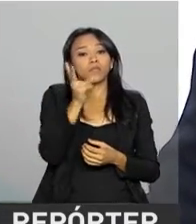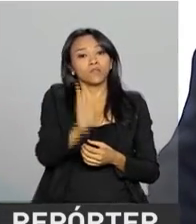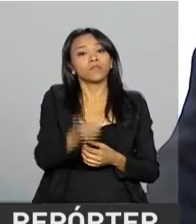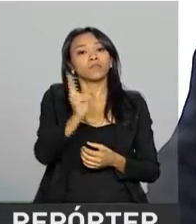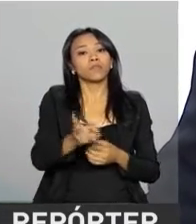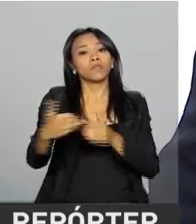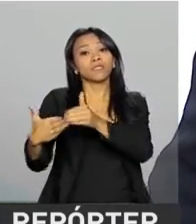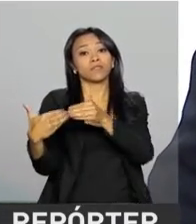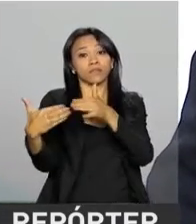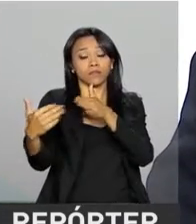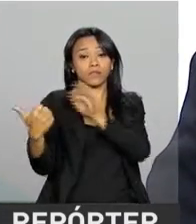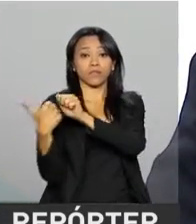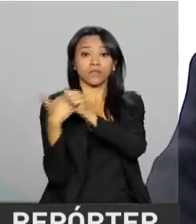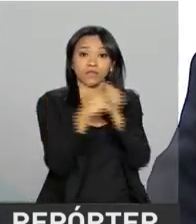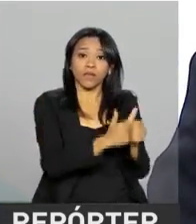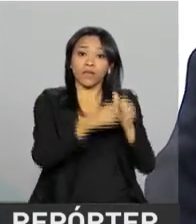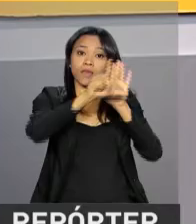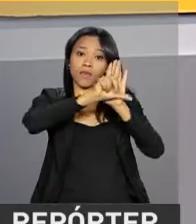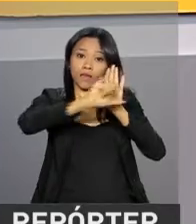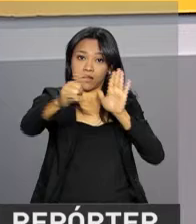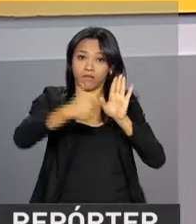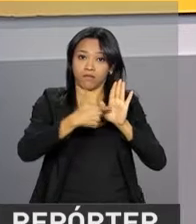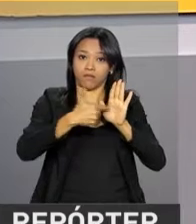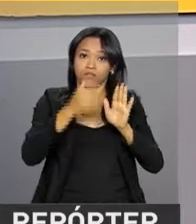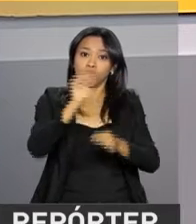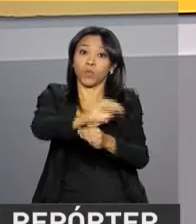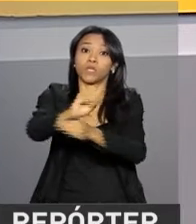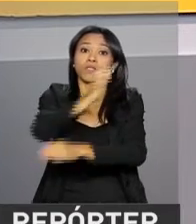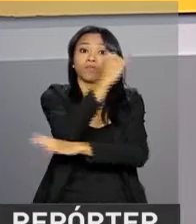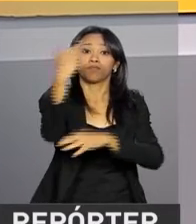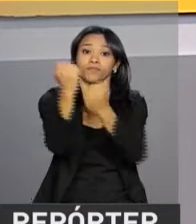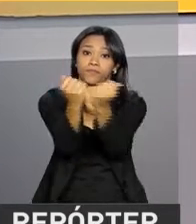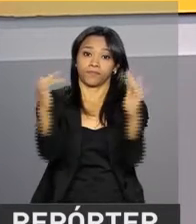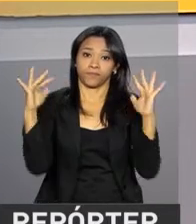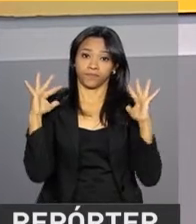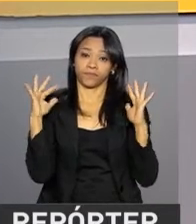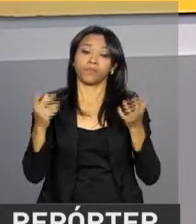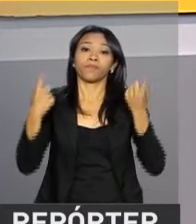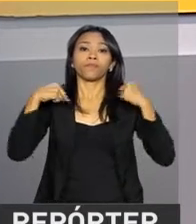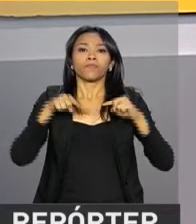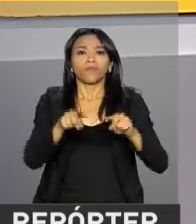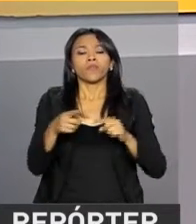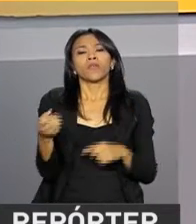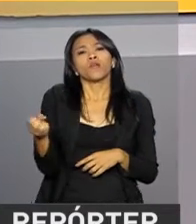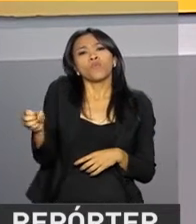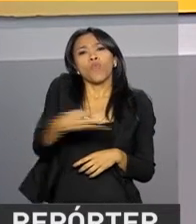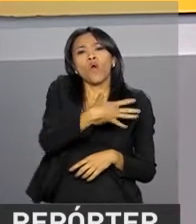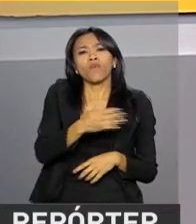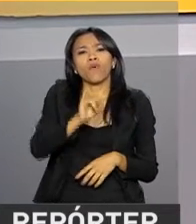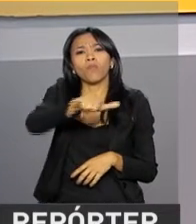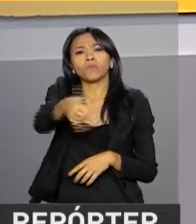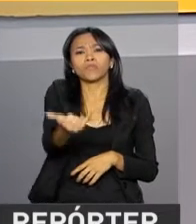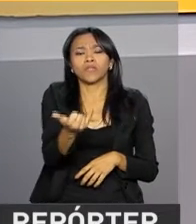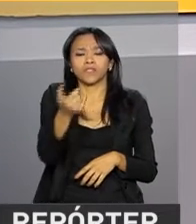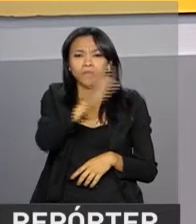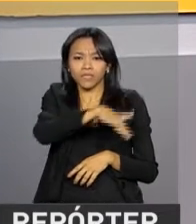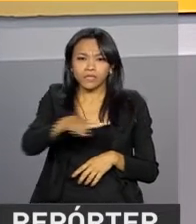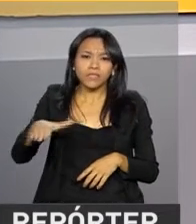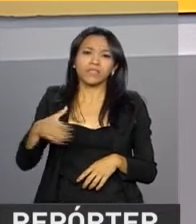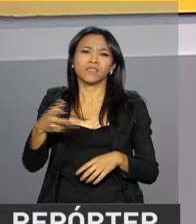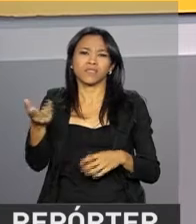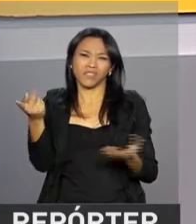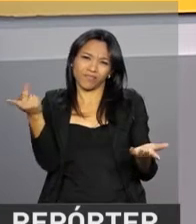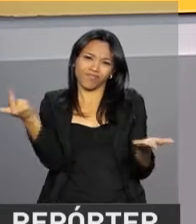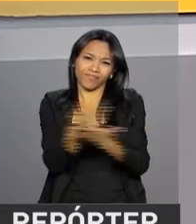ambiental em vigor no país. Uma nova chance para as crianças que foram contaminadas com Zika vírus.